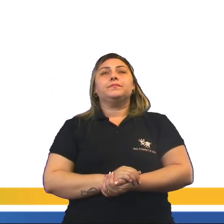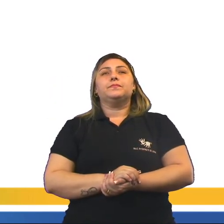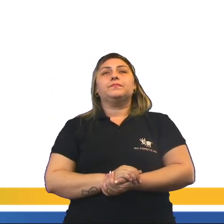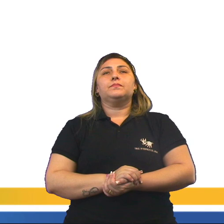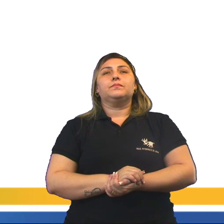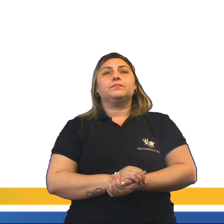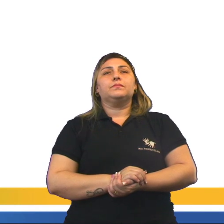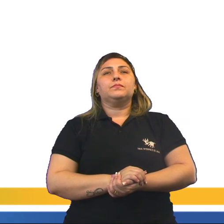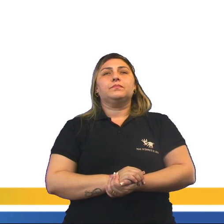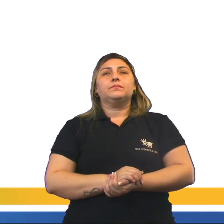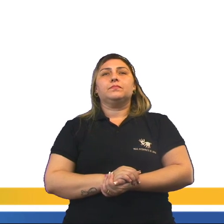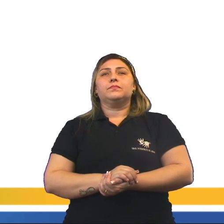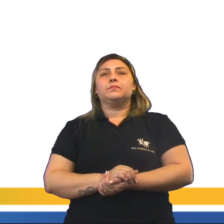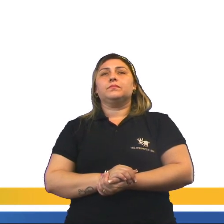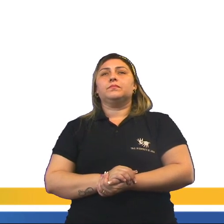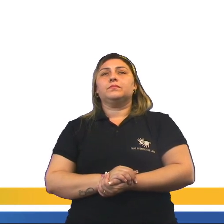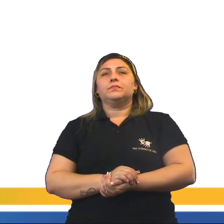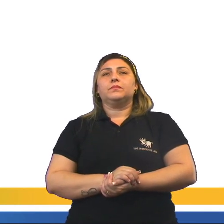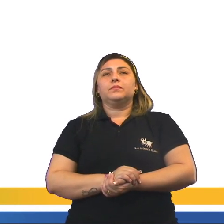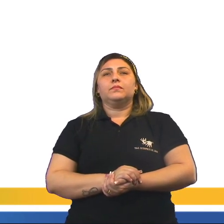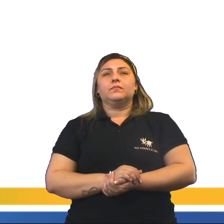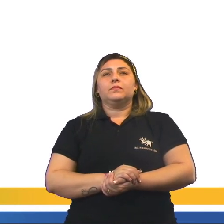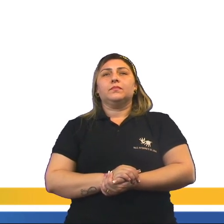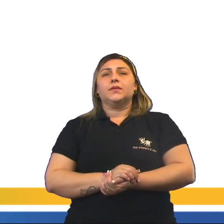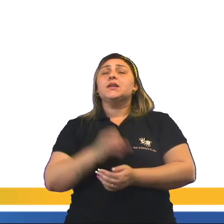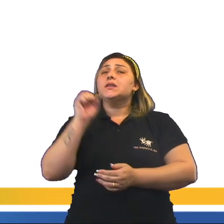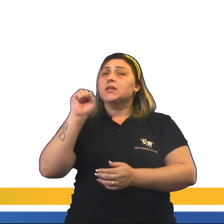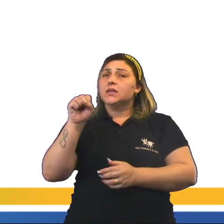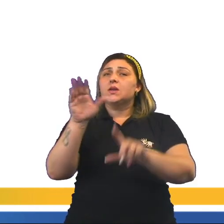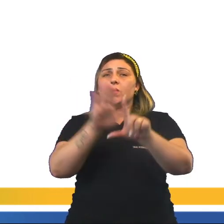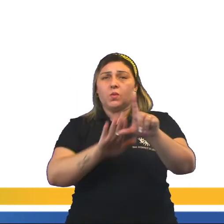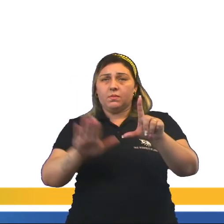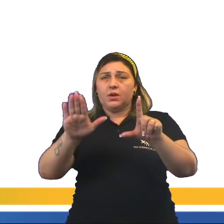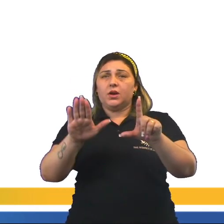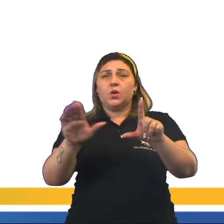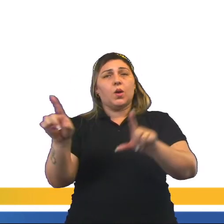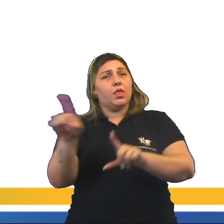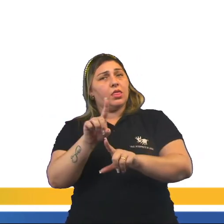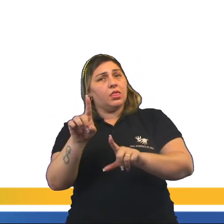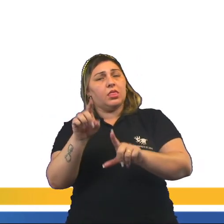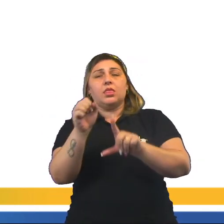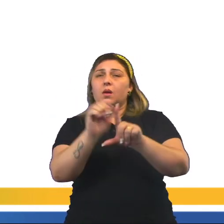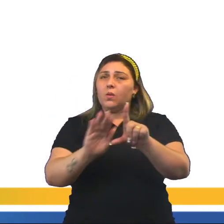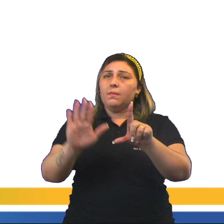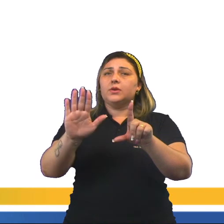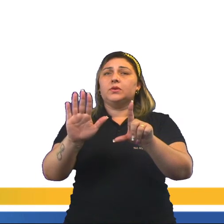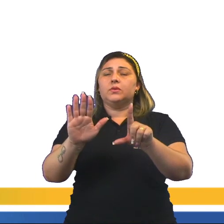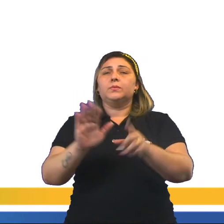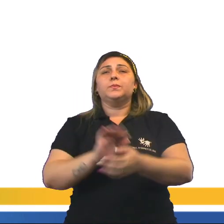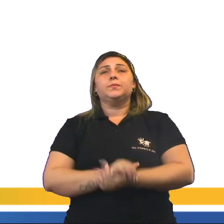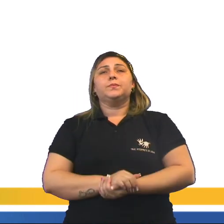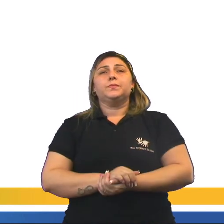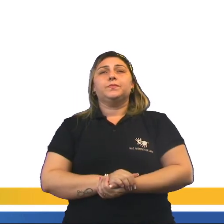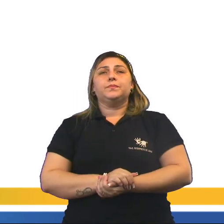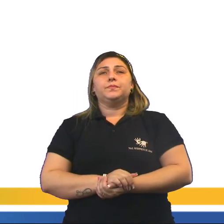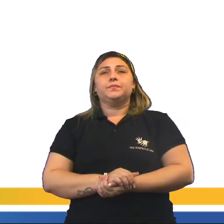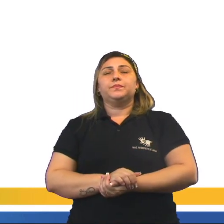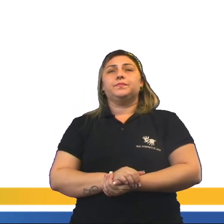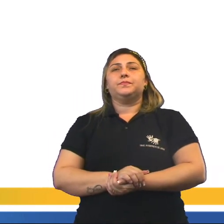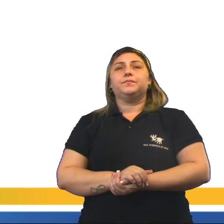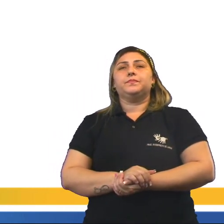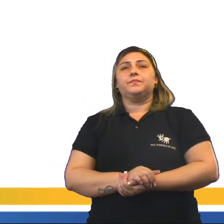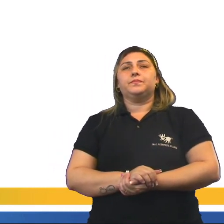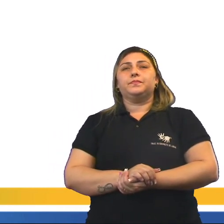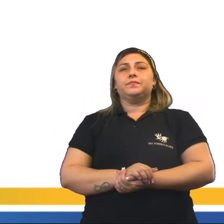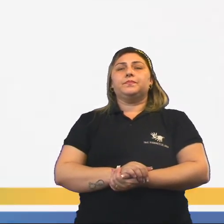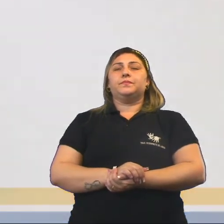share the photos on Facebook? O Marcos compartilhou as fotos no Facebook? Yes, he did. No, he didn't. Sim, ele compartilhou. Não, ele